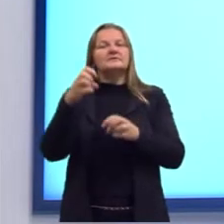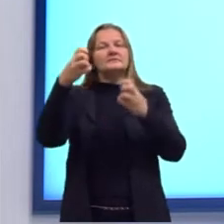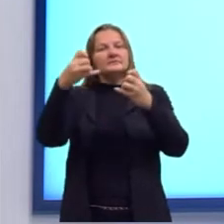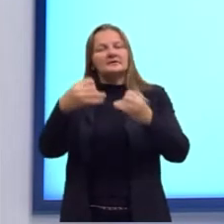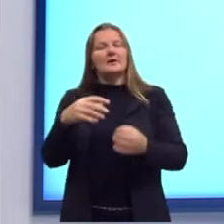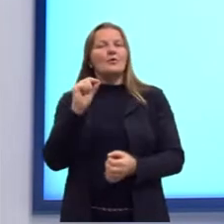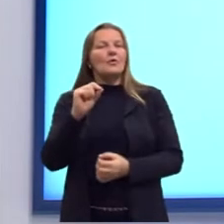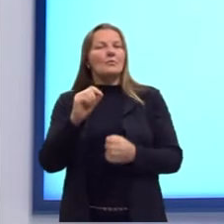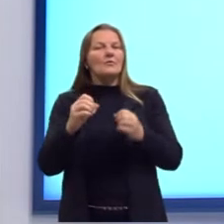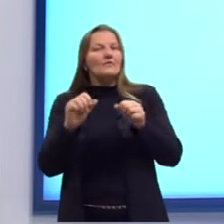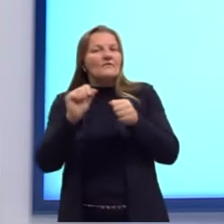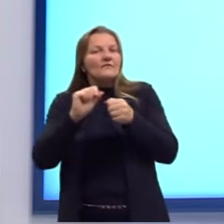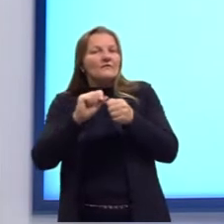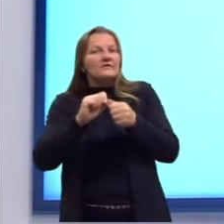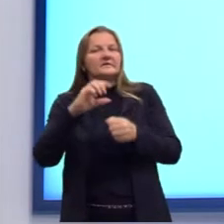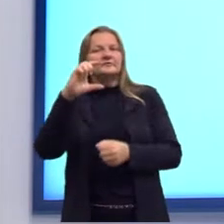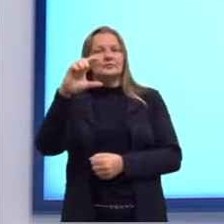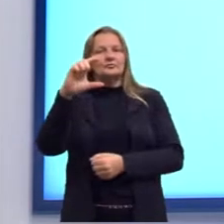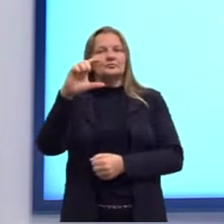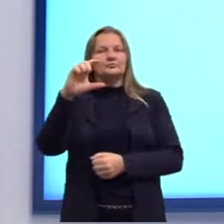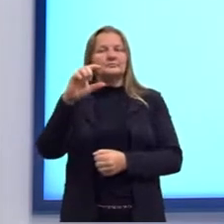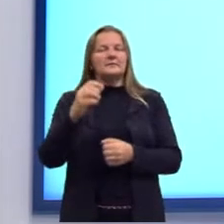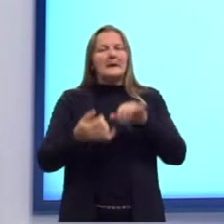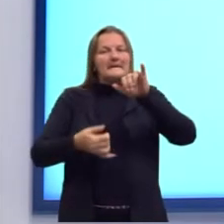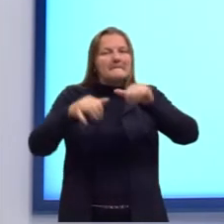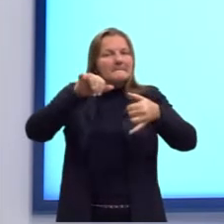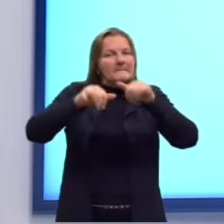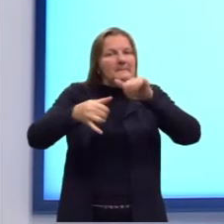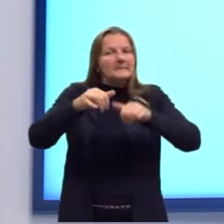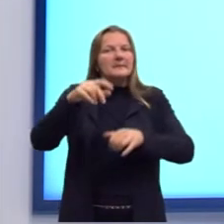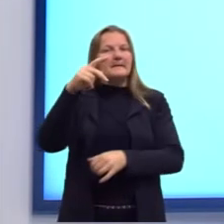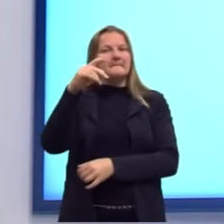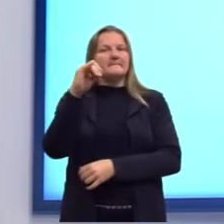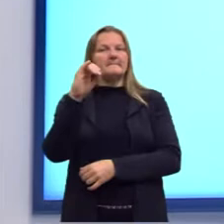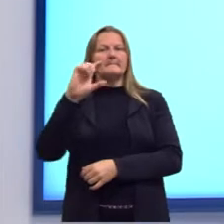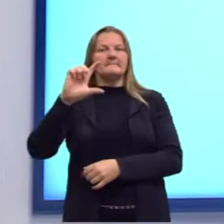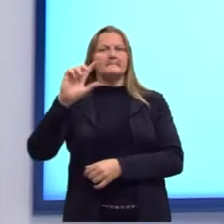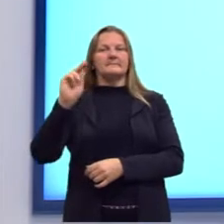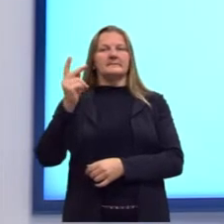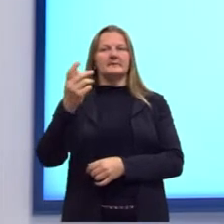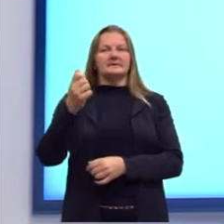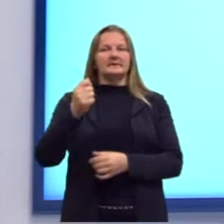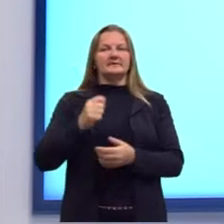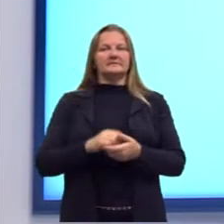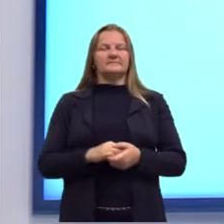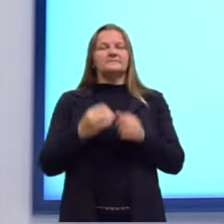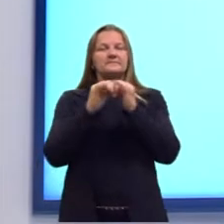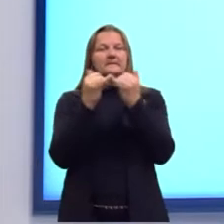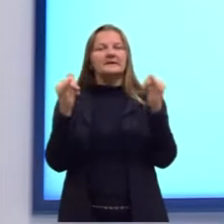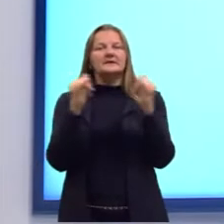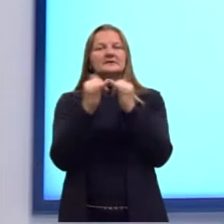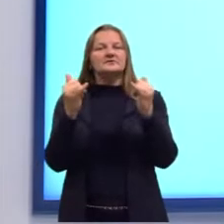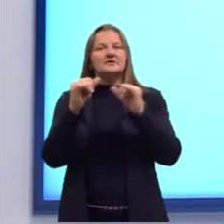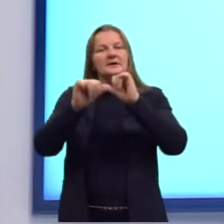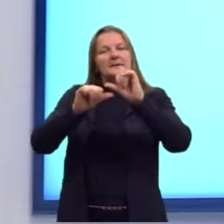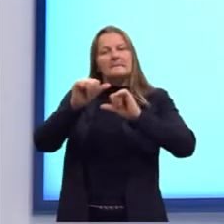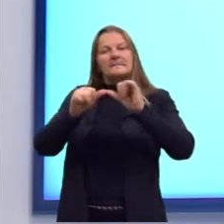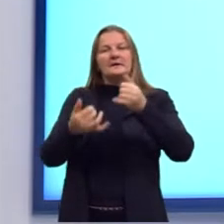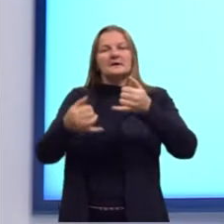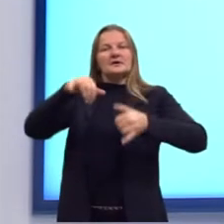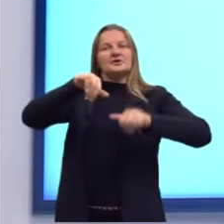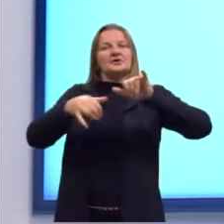explica né mas nos termos técnicos ali da química Como que essa energia química se